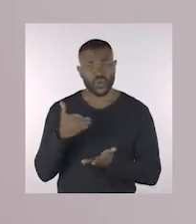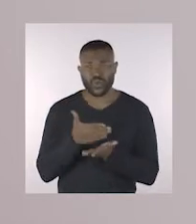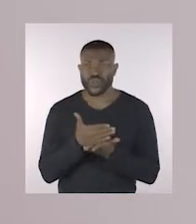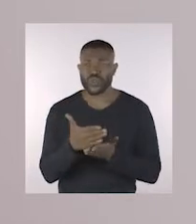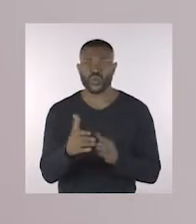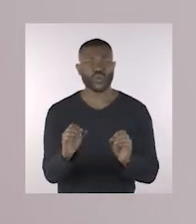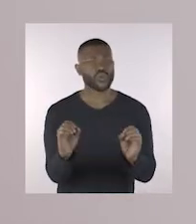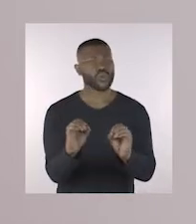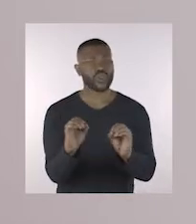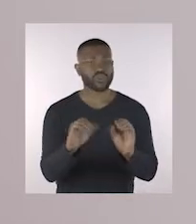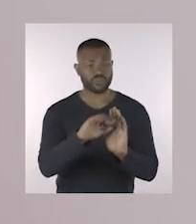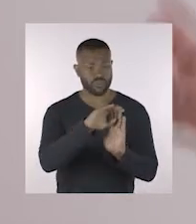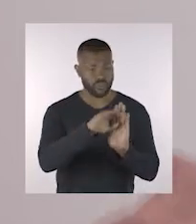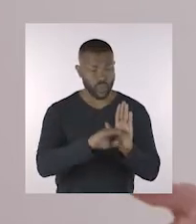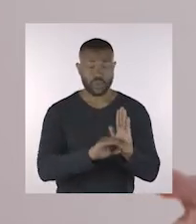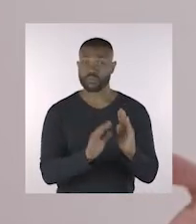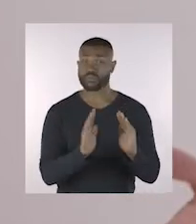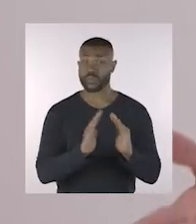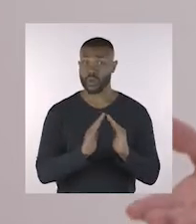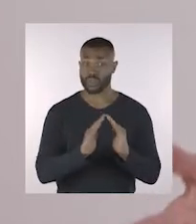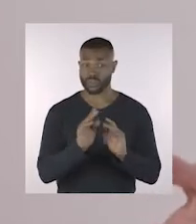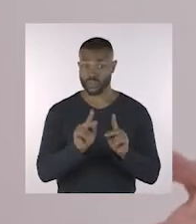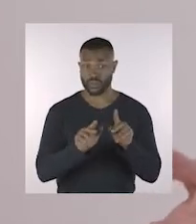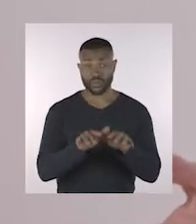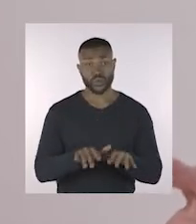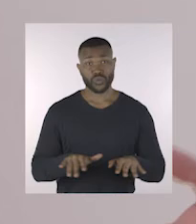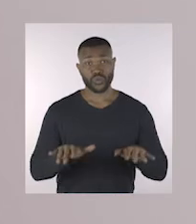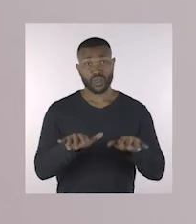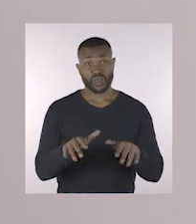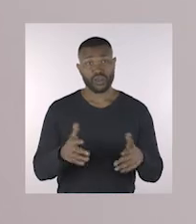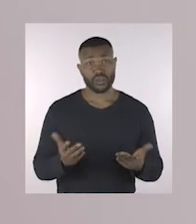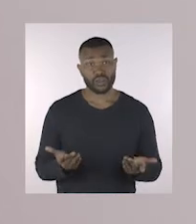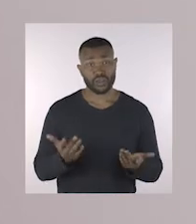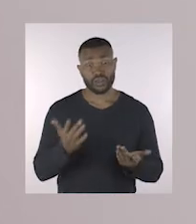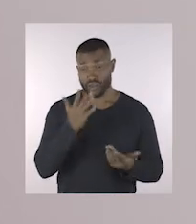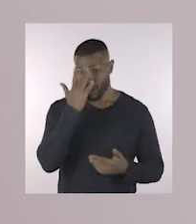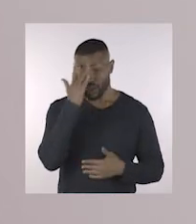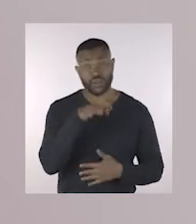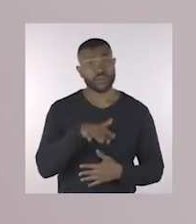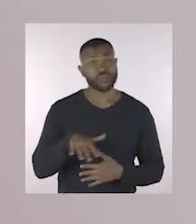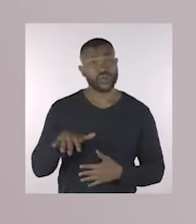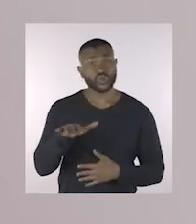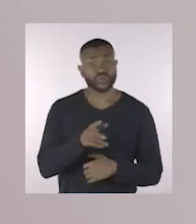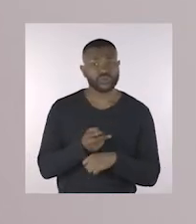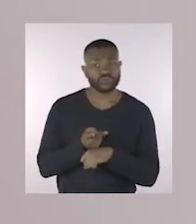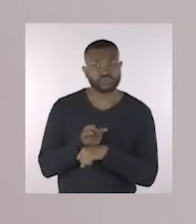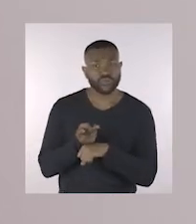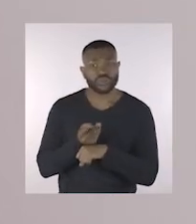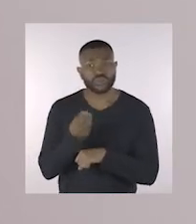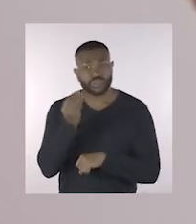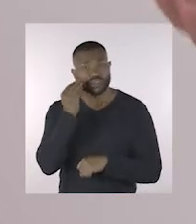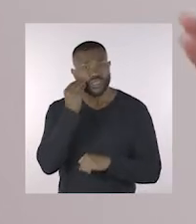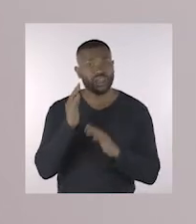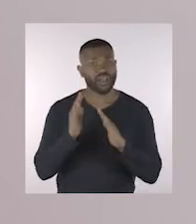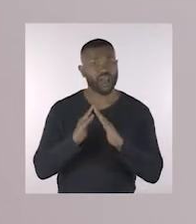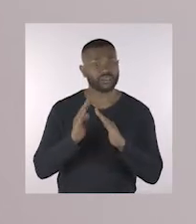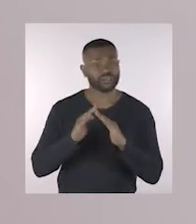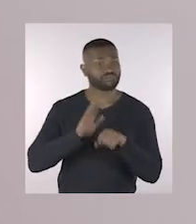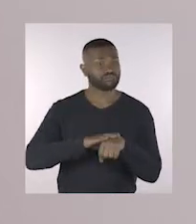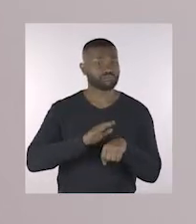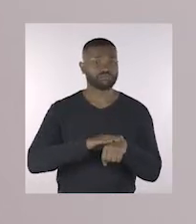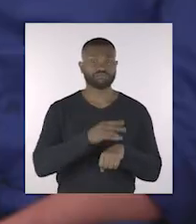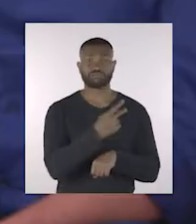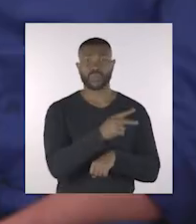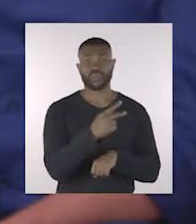eles não deram início a nenhum programa de moradia popular e as pessoas estão fazendo buscando sua